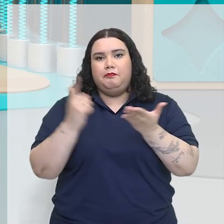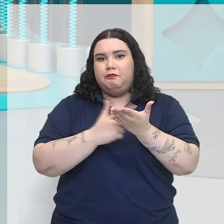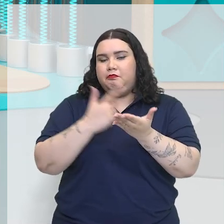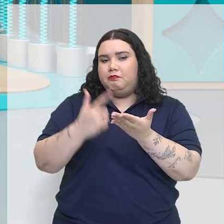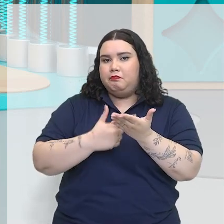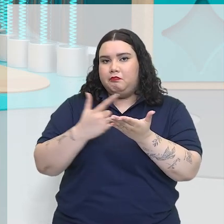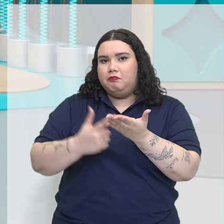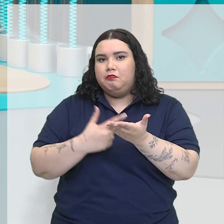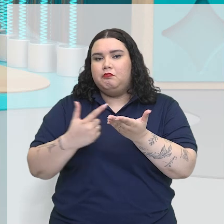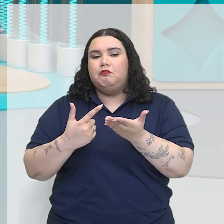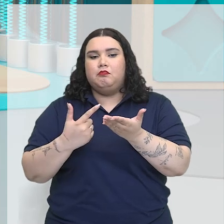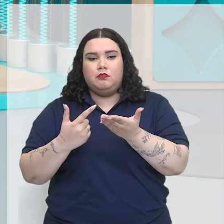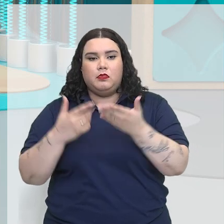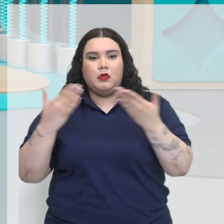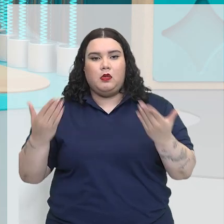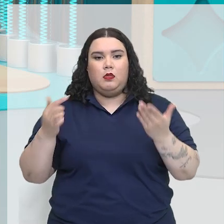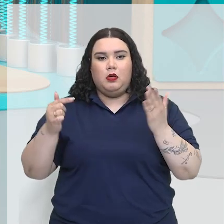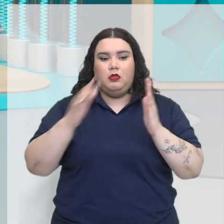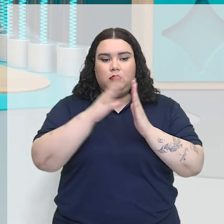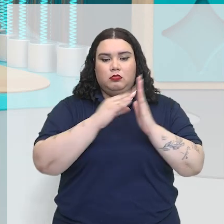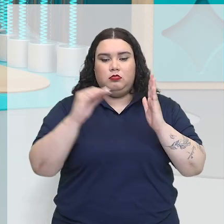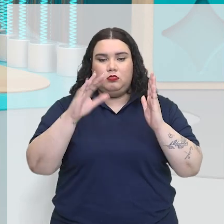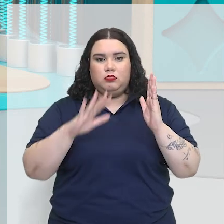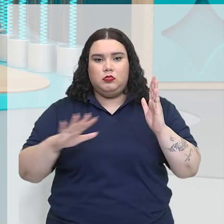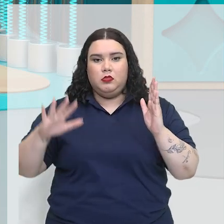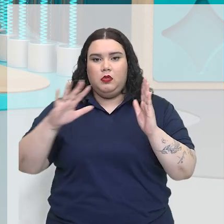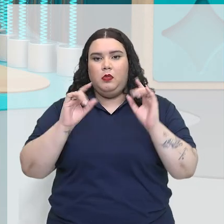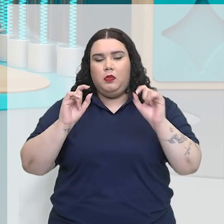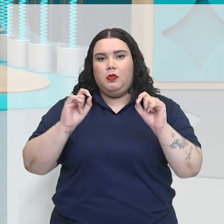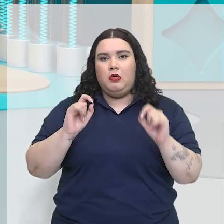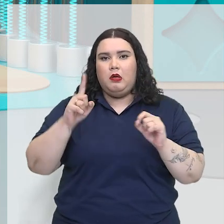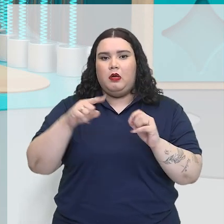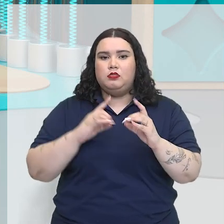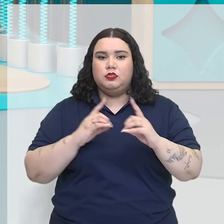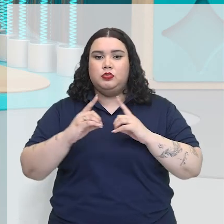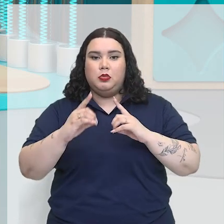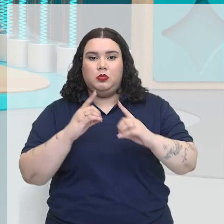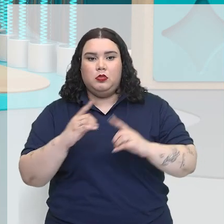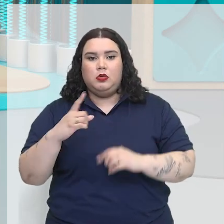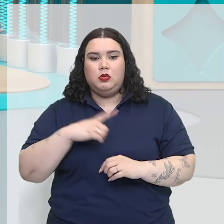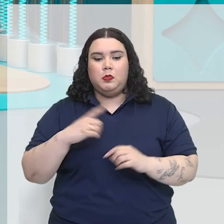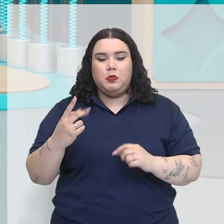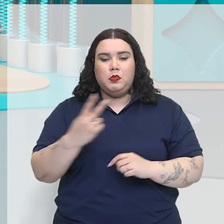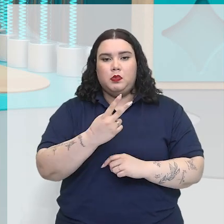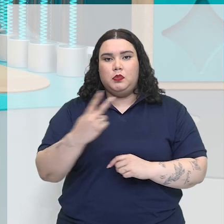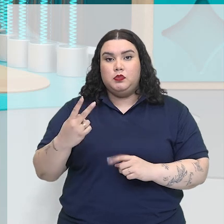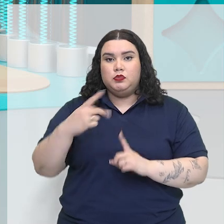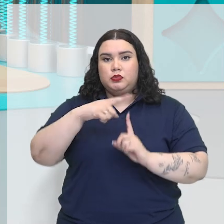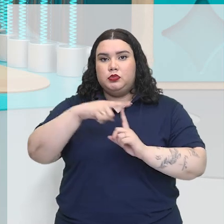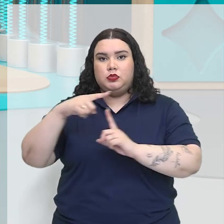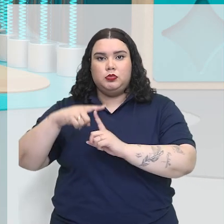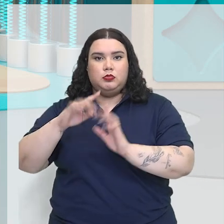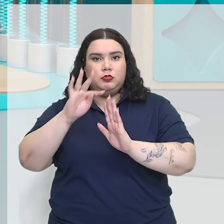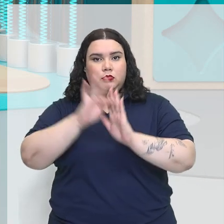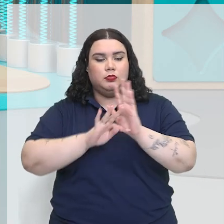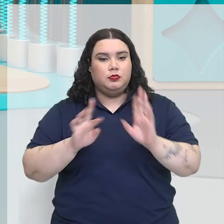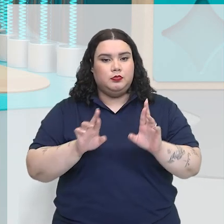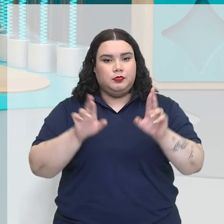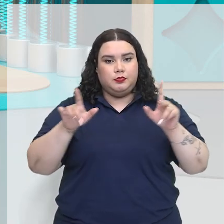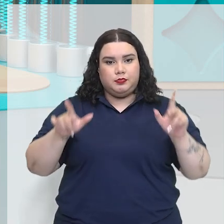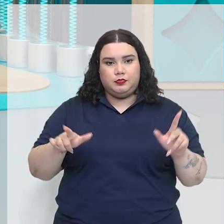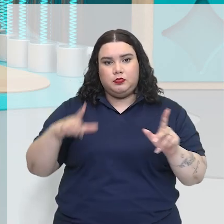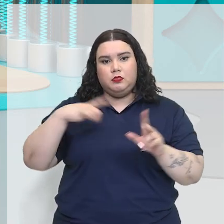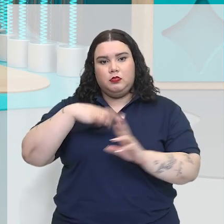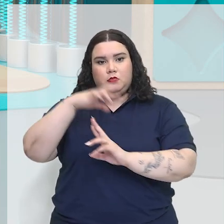arte, né? Então, a intertextualidade, ela é o quê? Ela é um diálogo que ocorre entre dois textos, quando faz